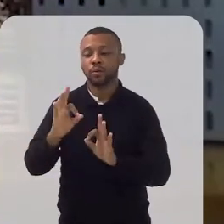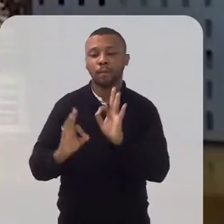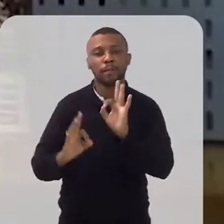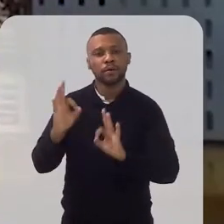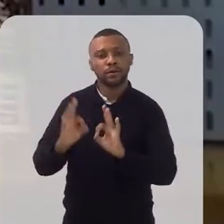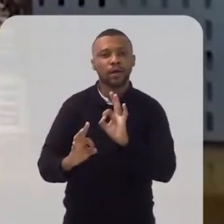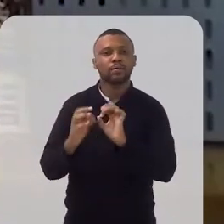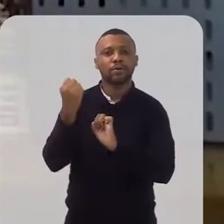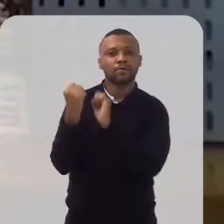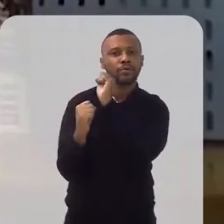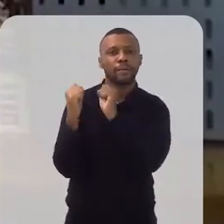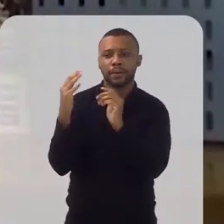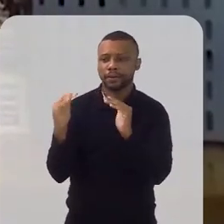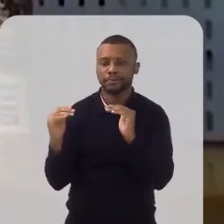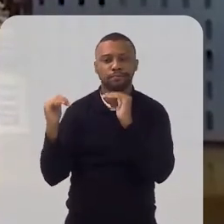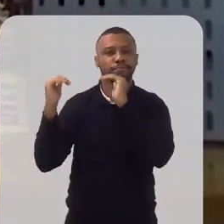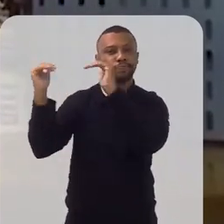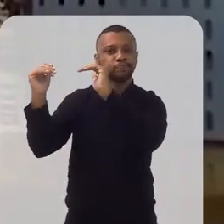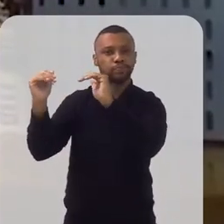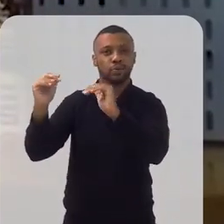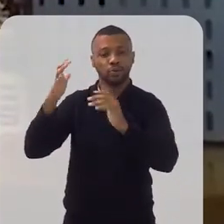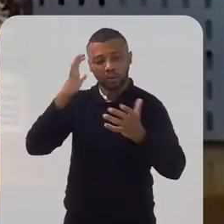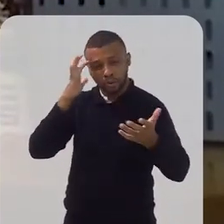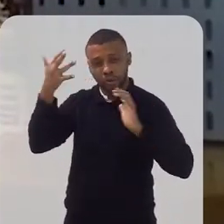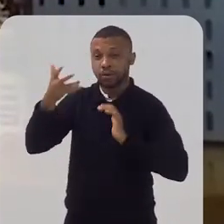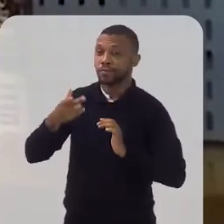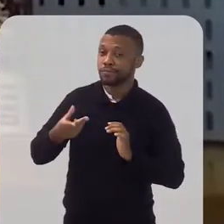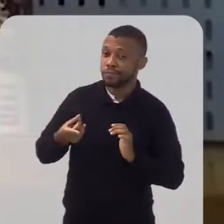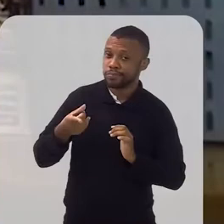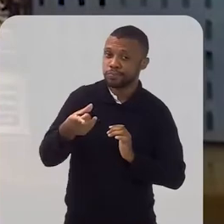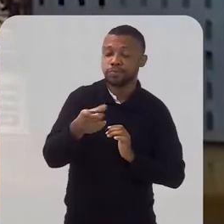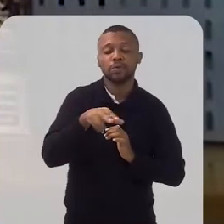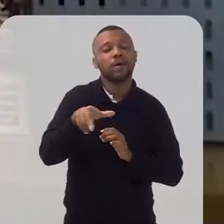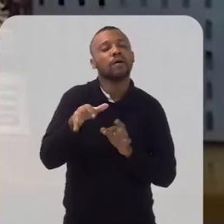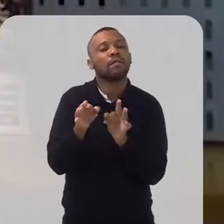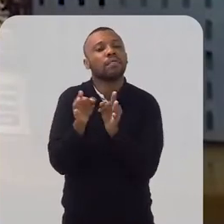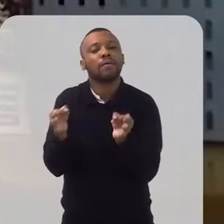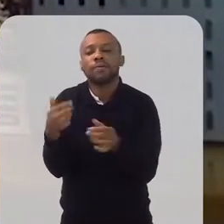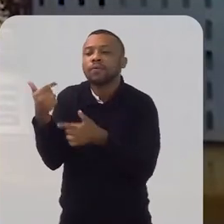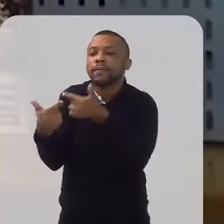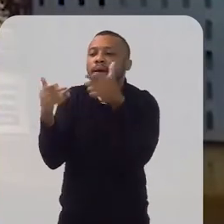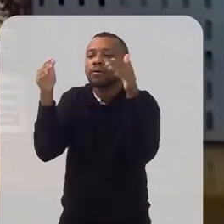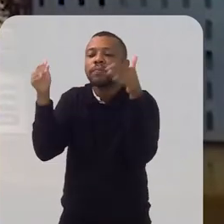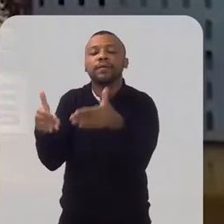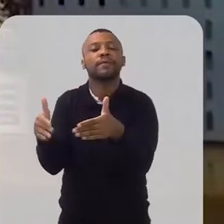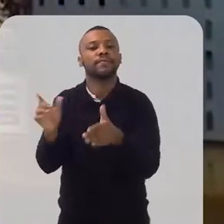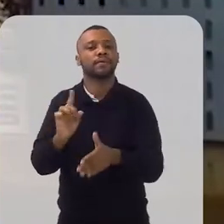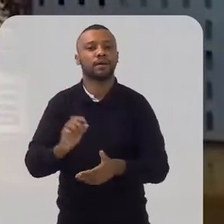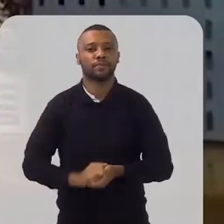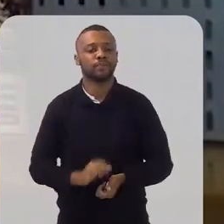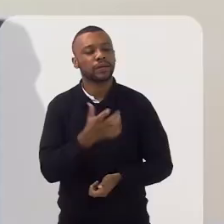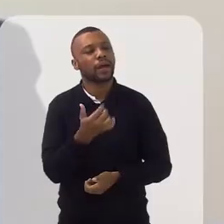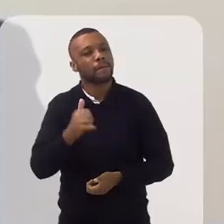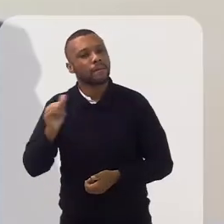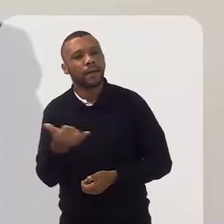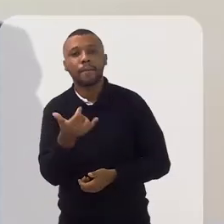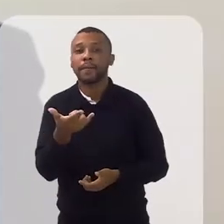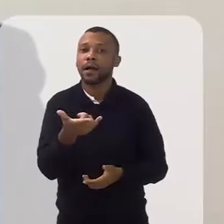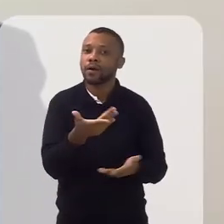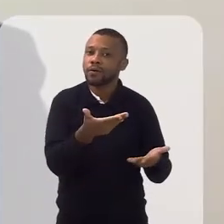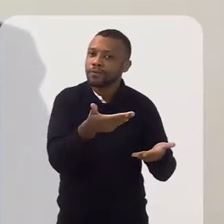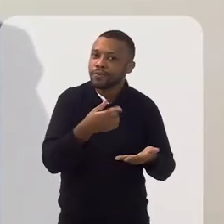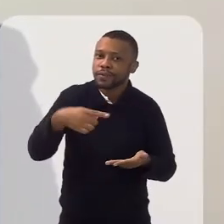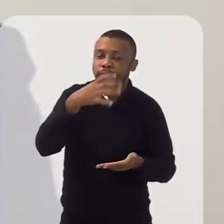projetos de grandes empresas, visando aí uma solução sustentável e não uma atuação simplesmente pontual. Eu queria aproveitar para